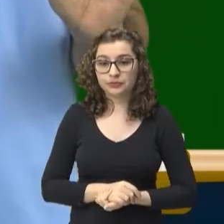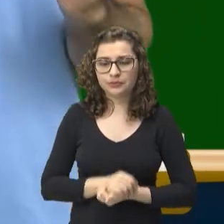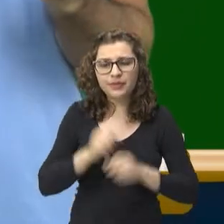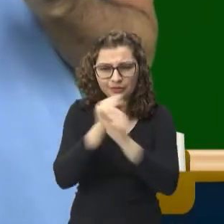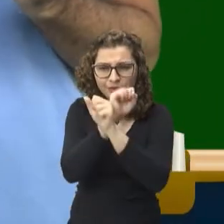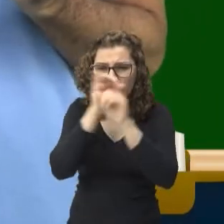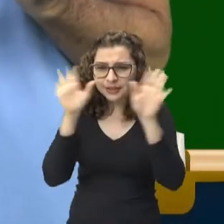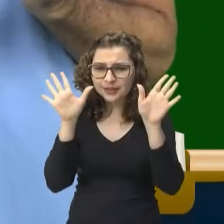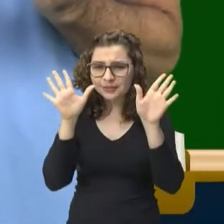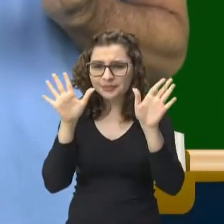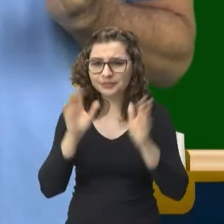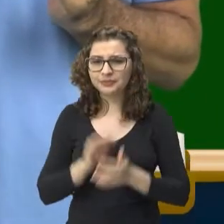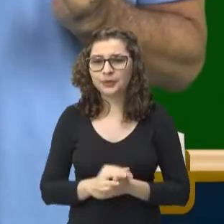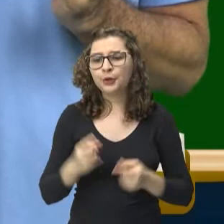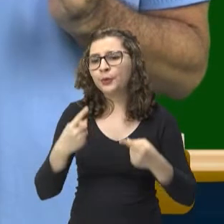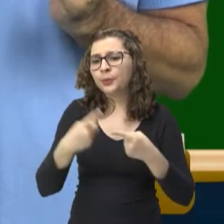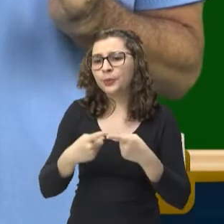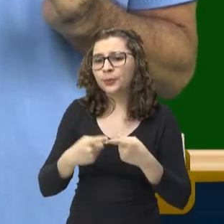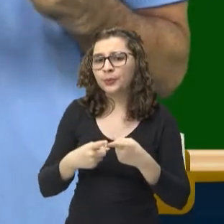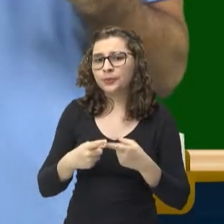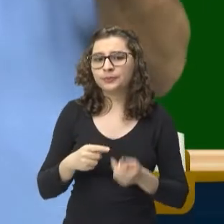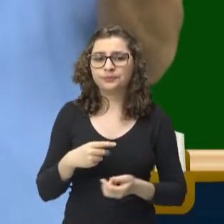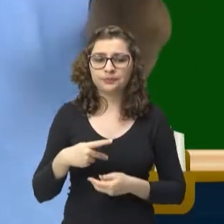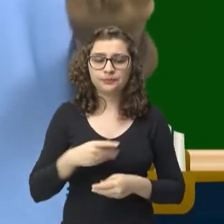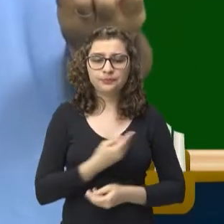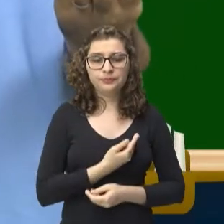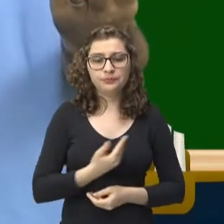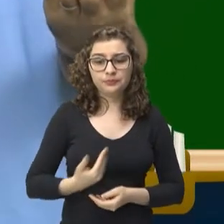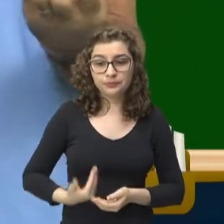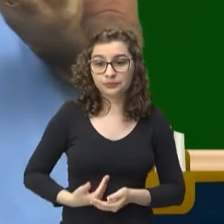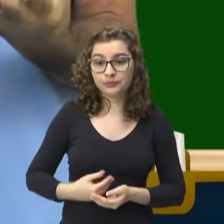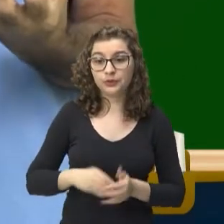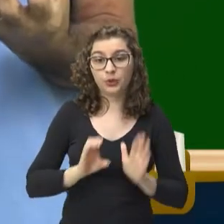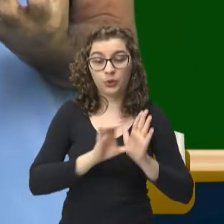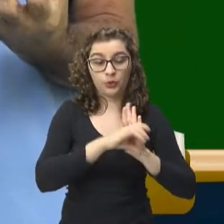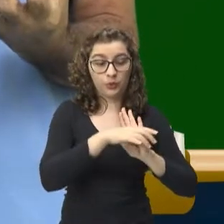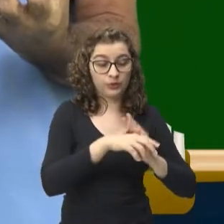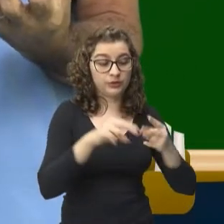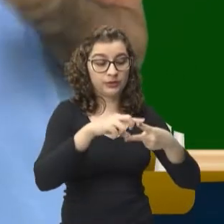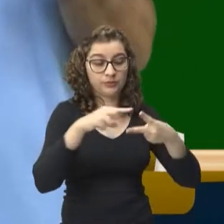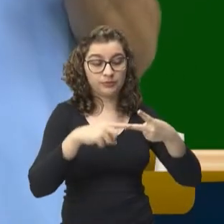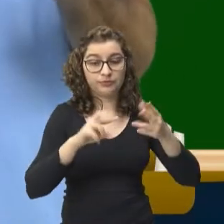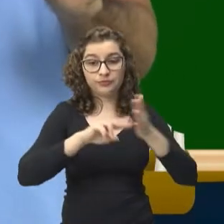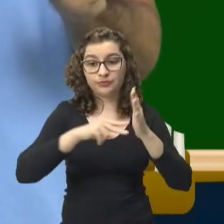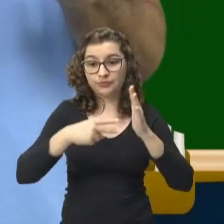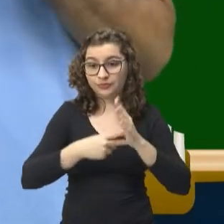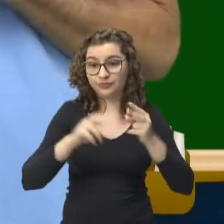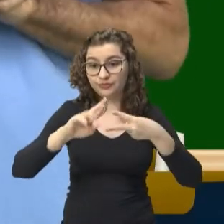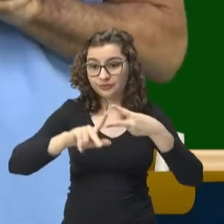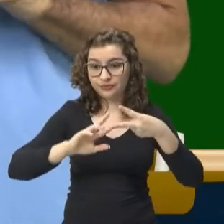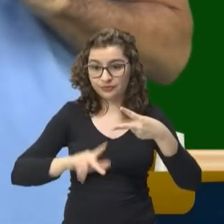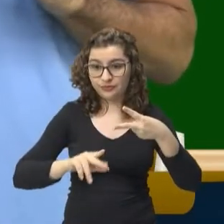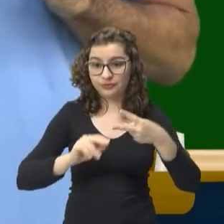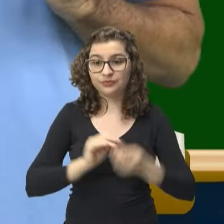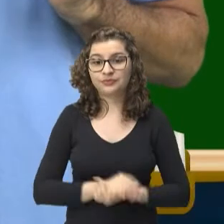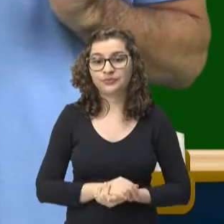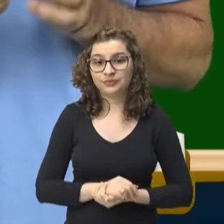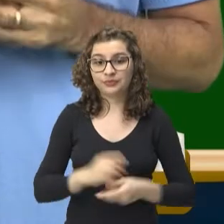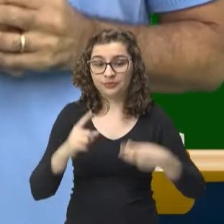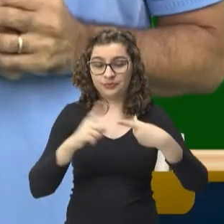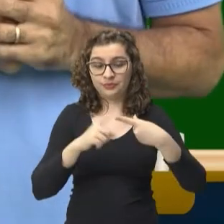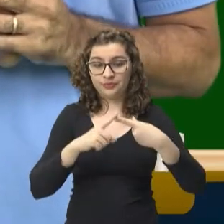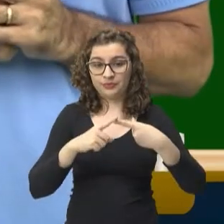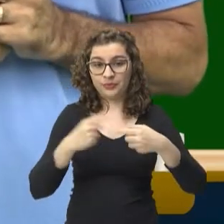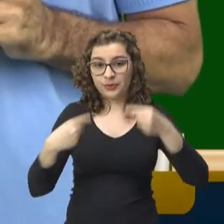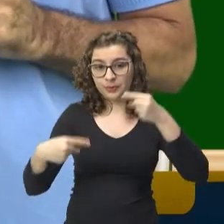claro, né, por que nós dizemos que a políticas públicas ela tem um conceito e dois sentidos. Então está aí o sentido político